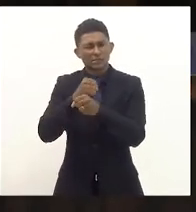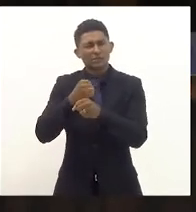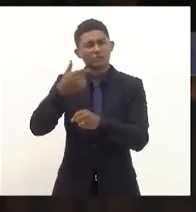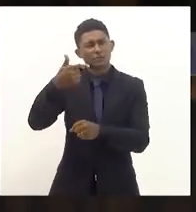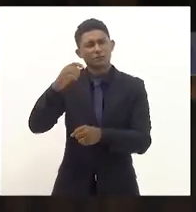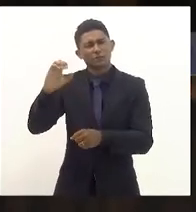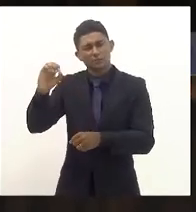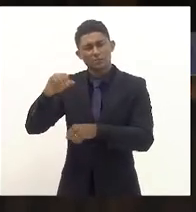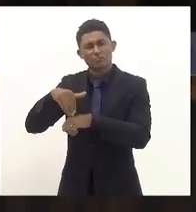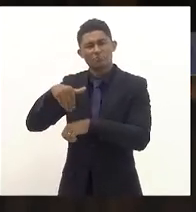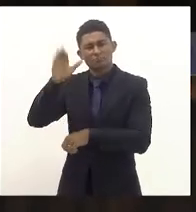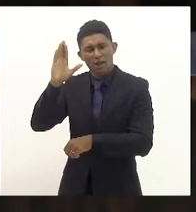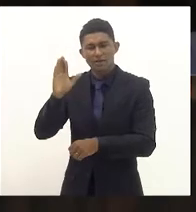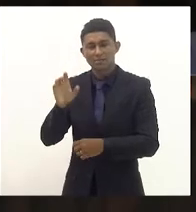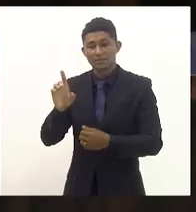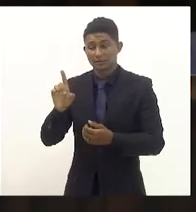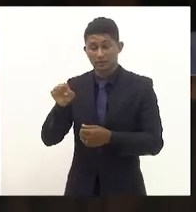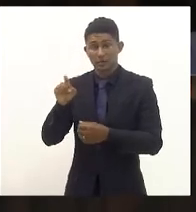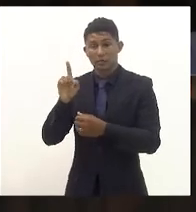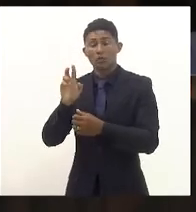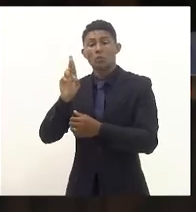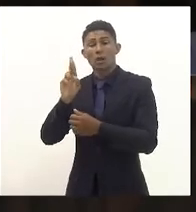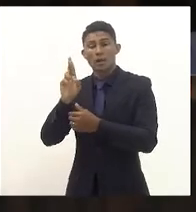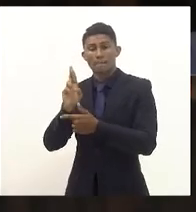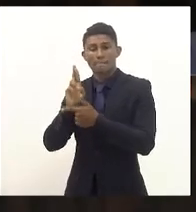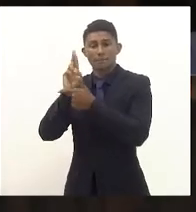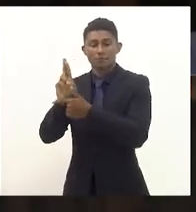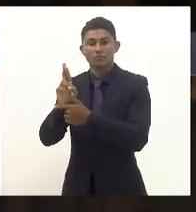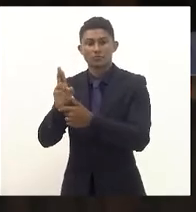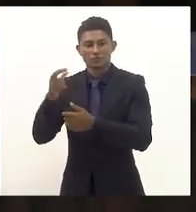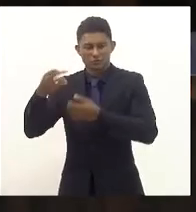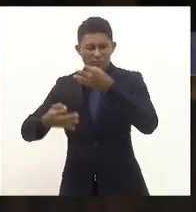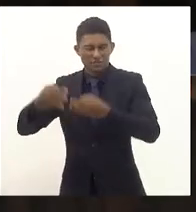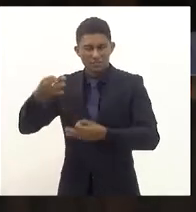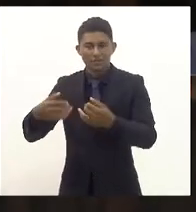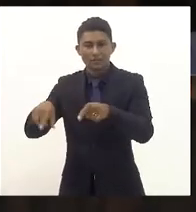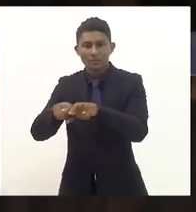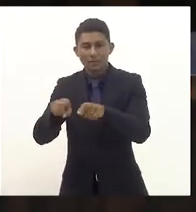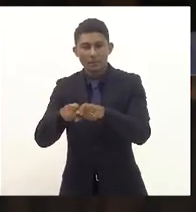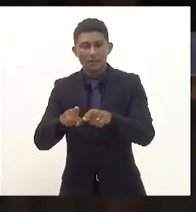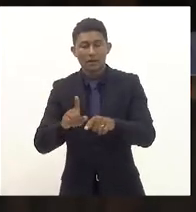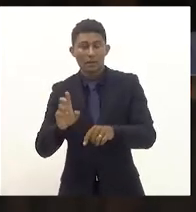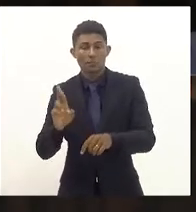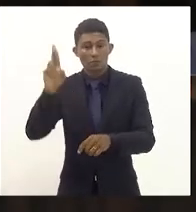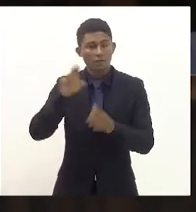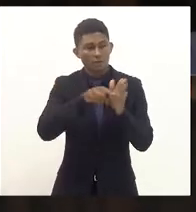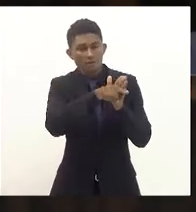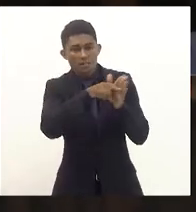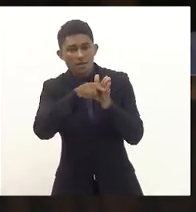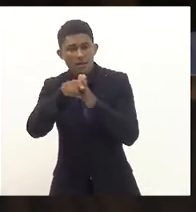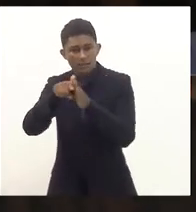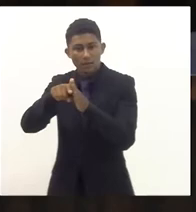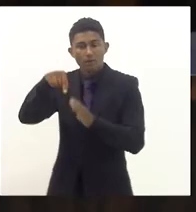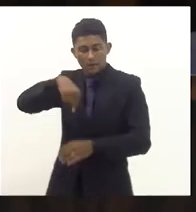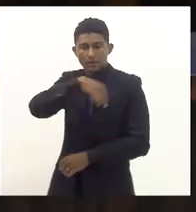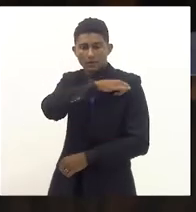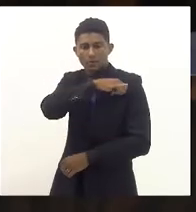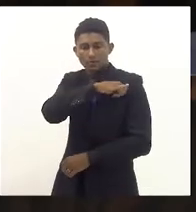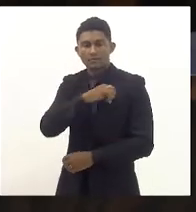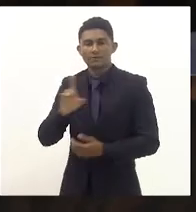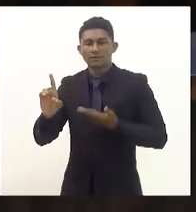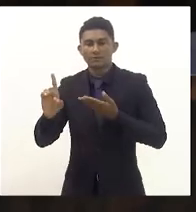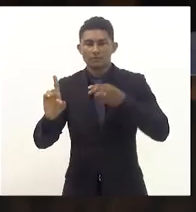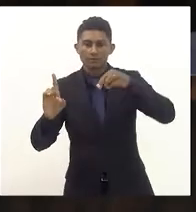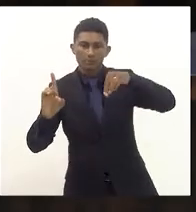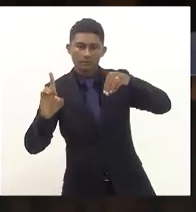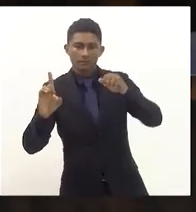ao promotor de justiça coordenador do núcleo de investigação penal do Rio de Janeiro Dr Marcelo Moniz Neves